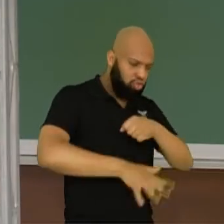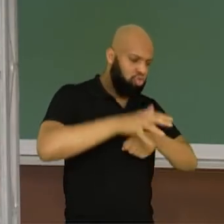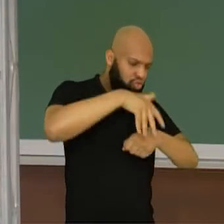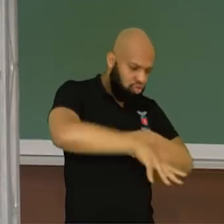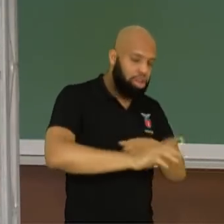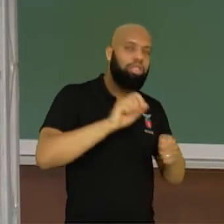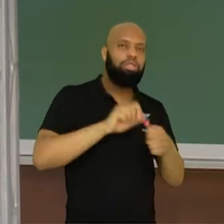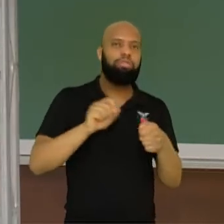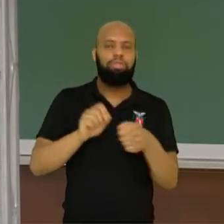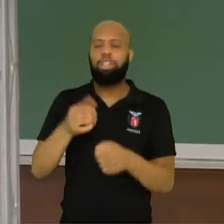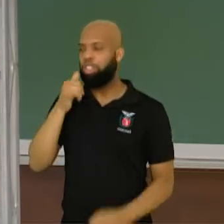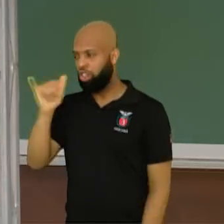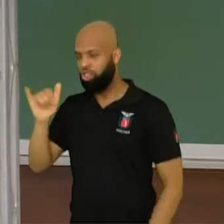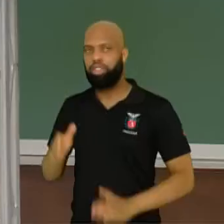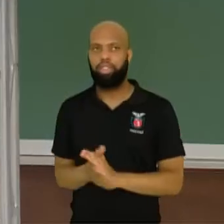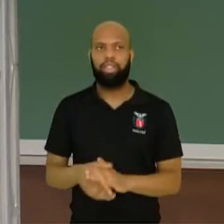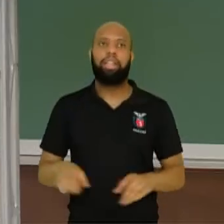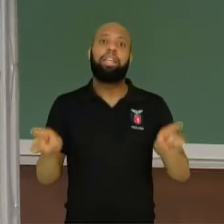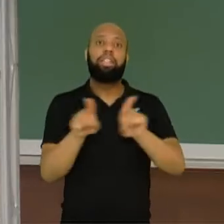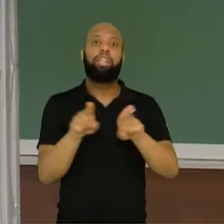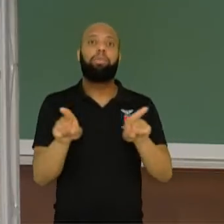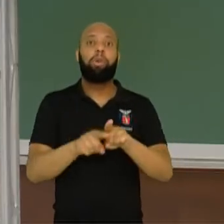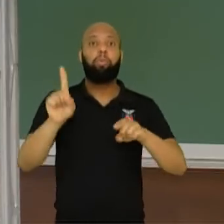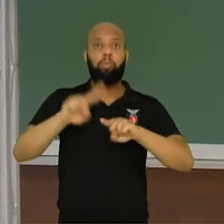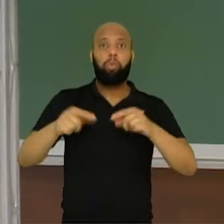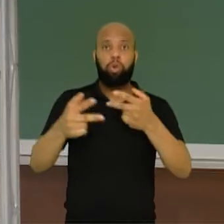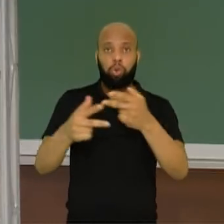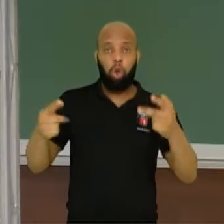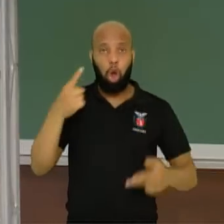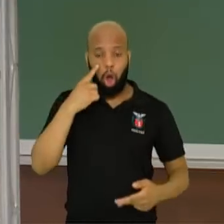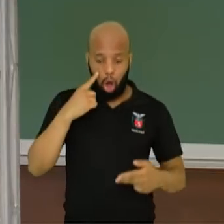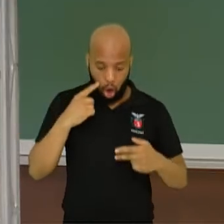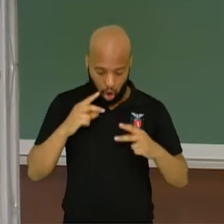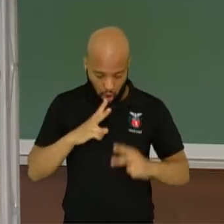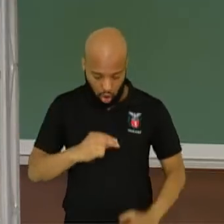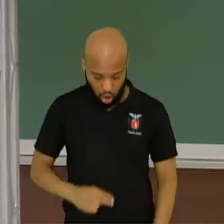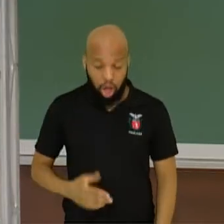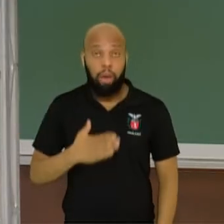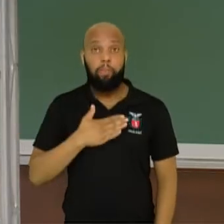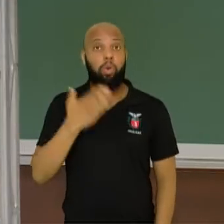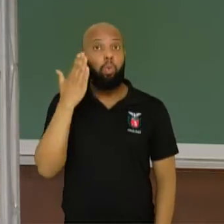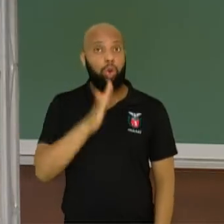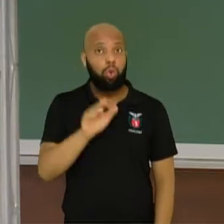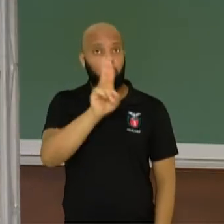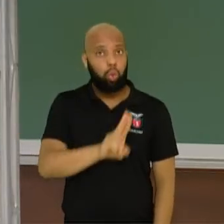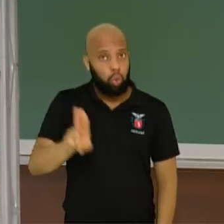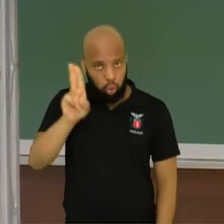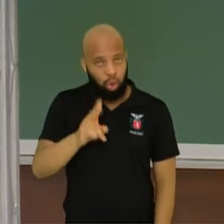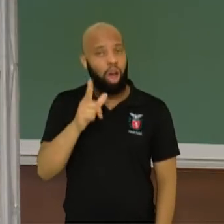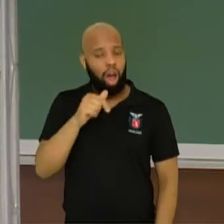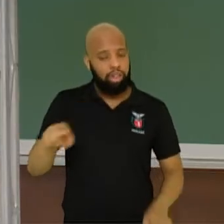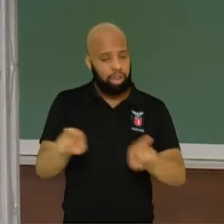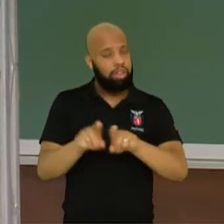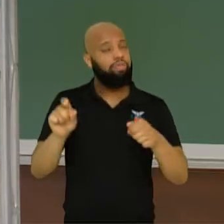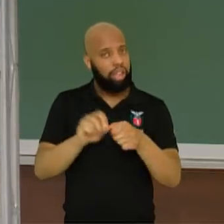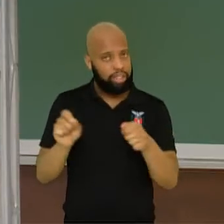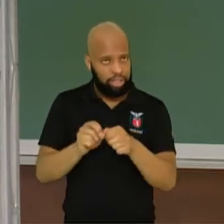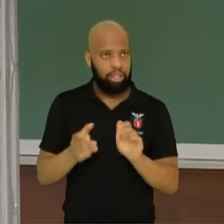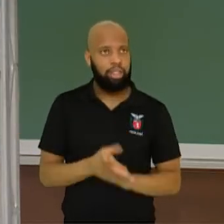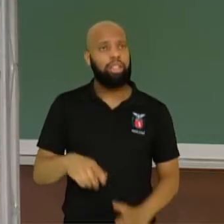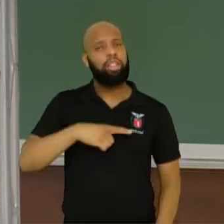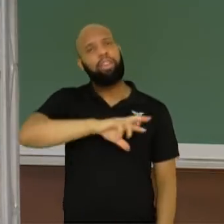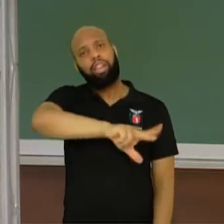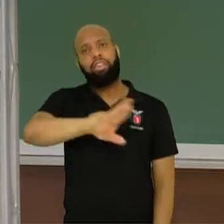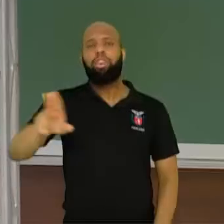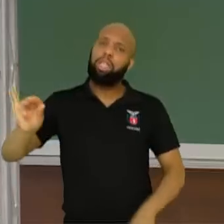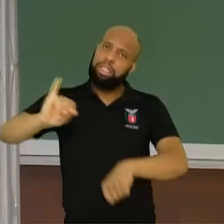também utilizamos água para outros fins. Saciar a nossa sede, cozinhar os alimentos, fazer a higiene